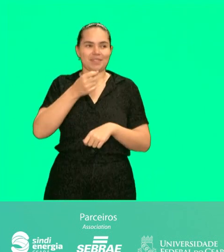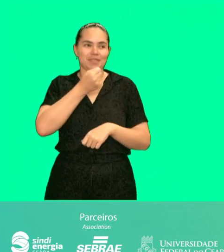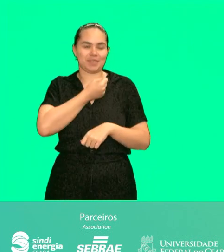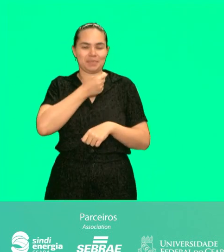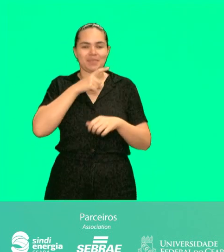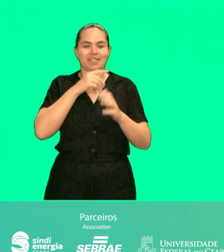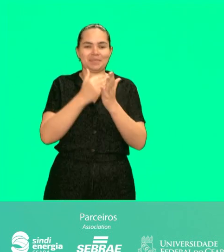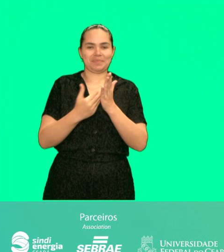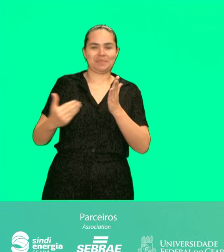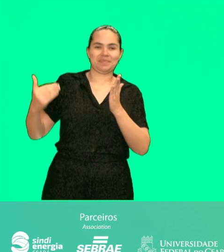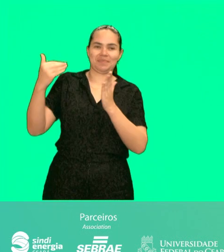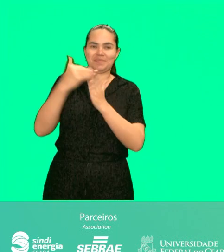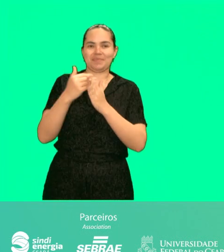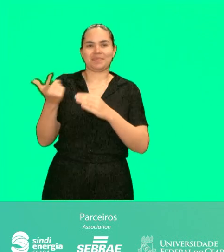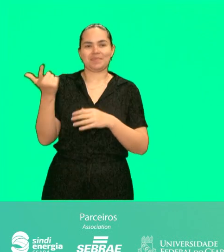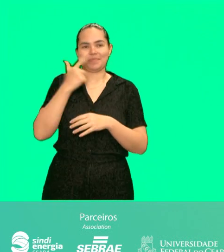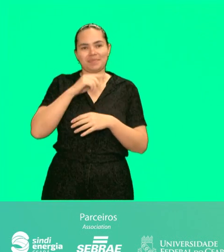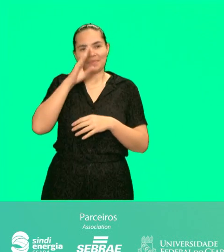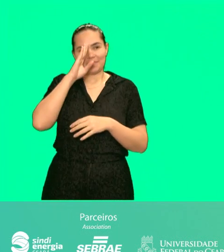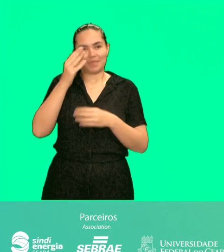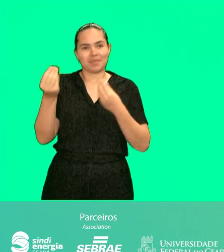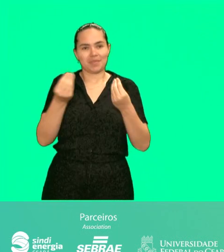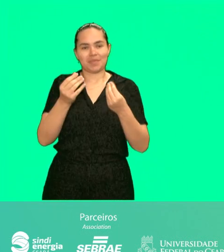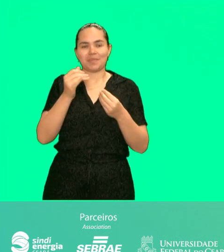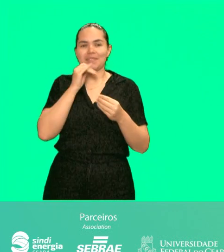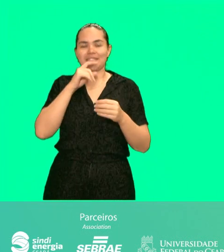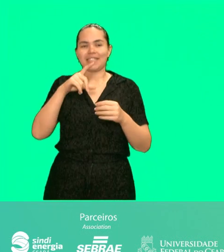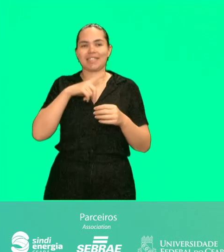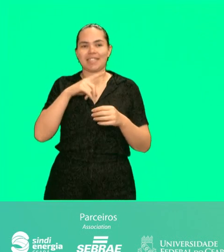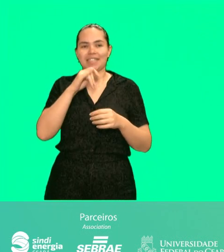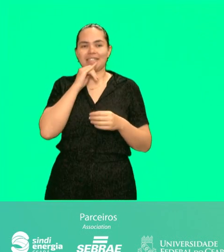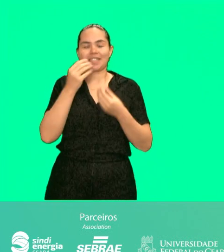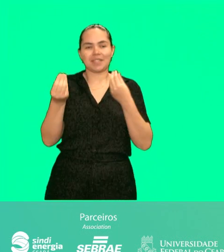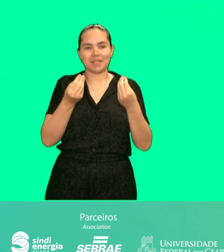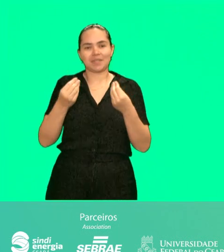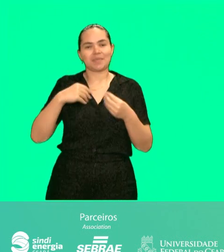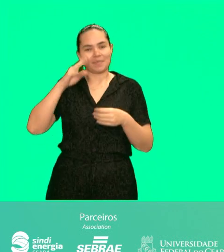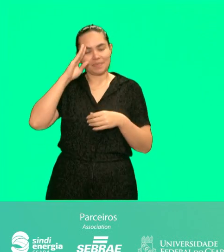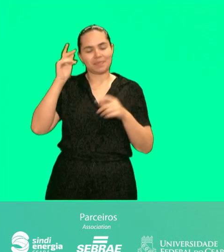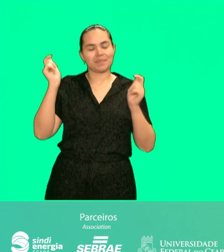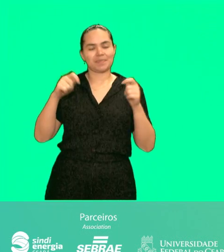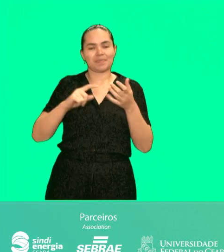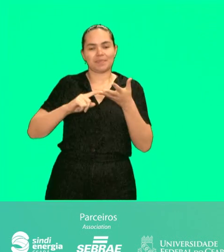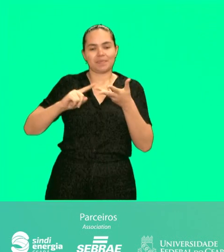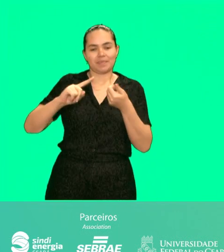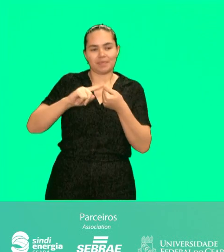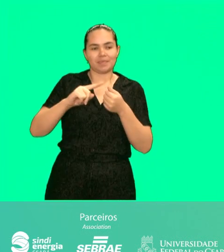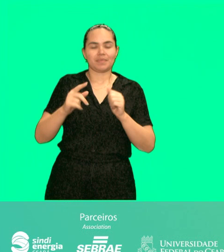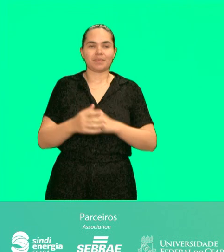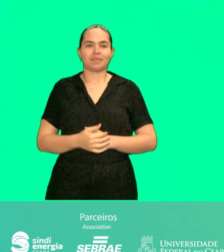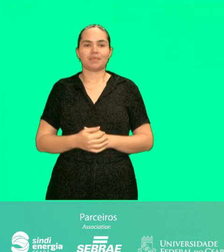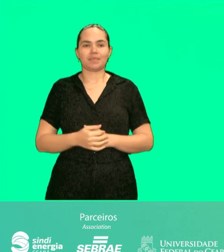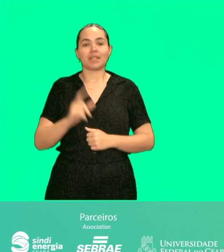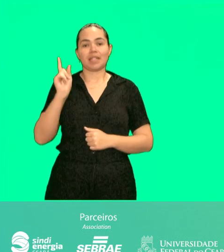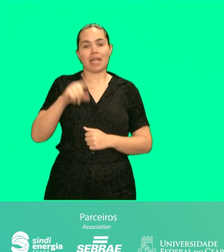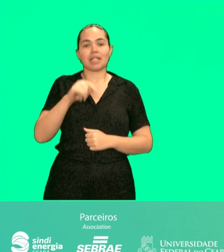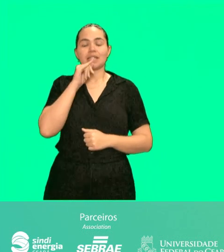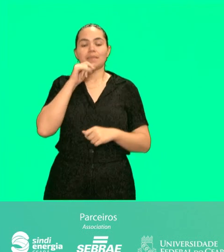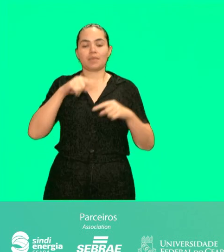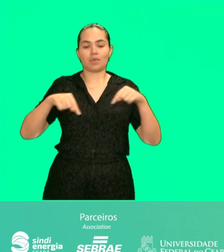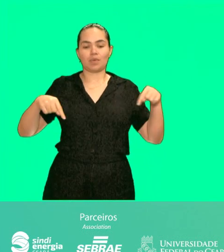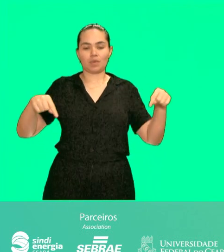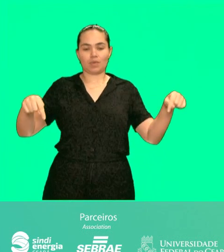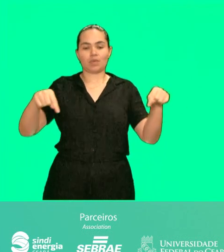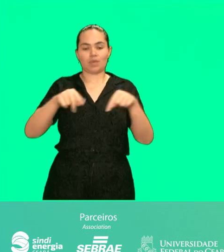tem um consumo de energia um pouco 4.9 maior, o que ele kilowatt leva em hour conta, per né? Ele leva em cubic conta que nanometer. And this uma number planta takes de into hidrogênio account